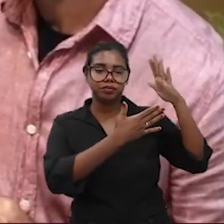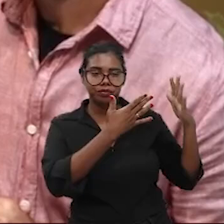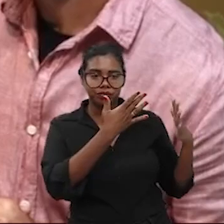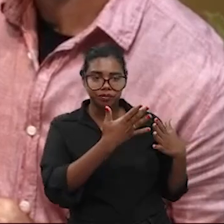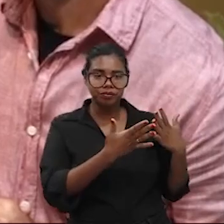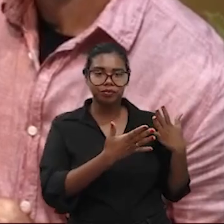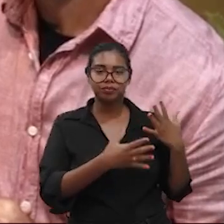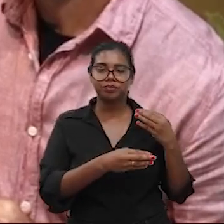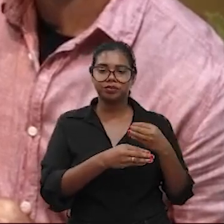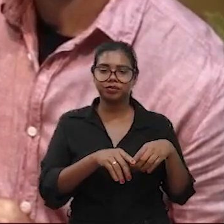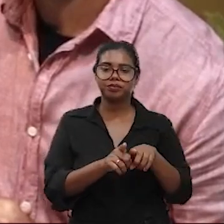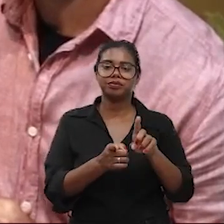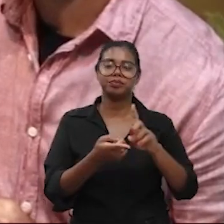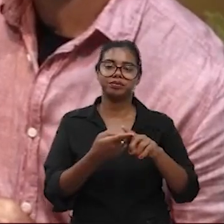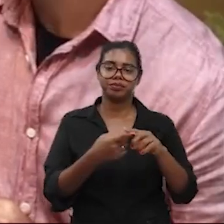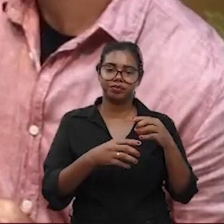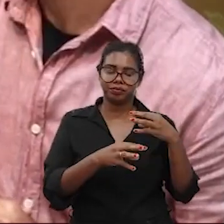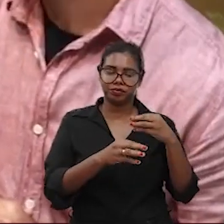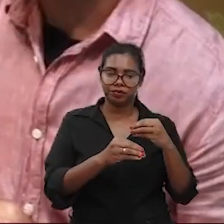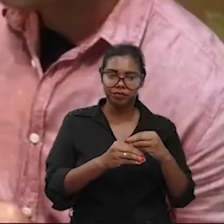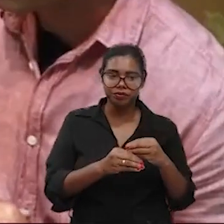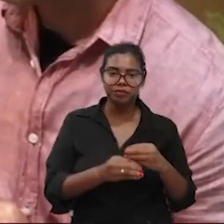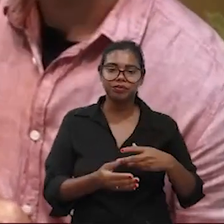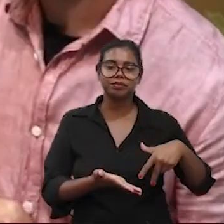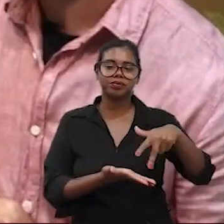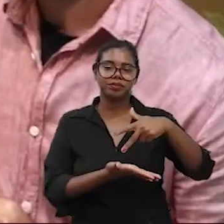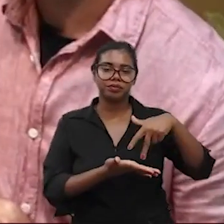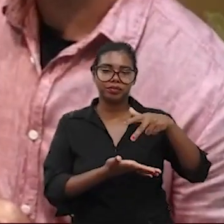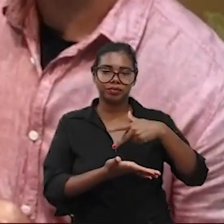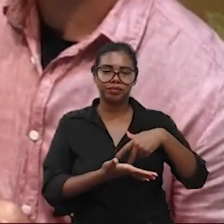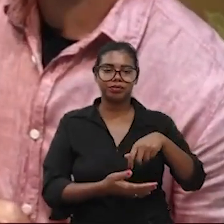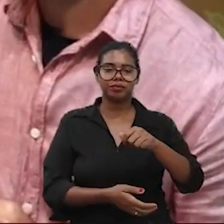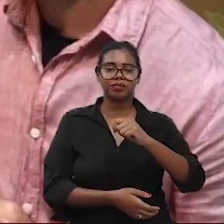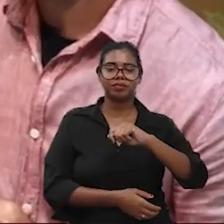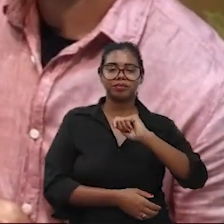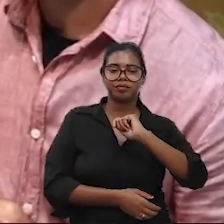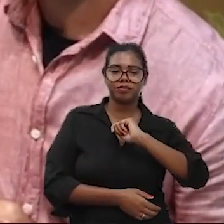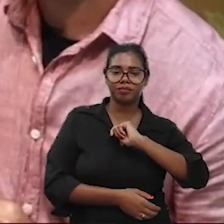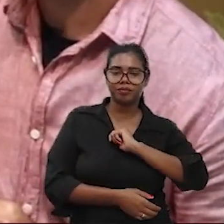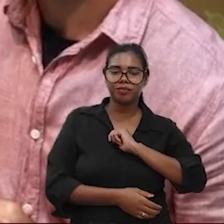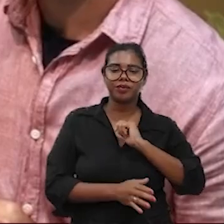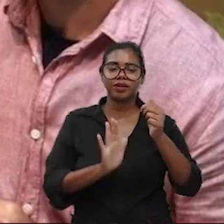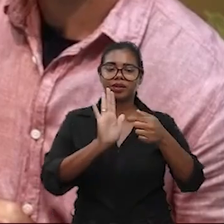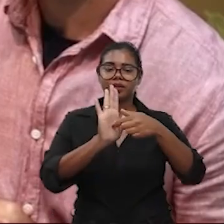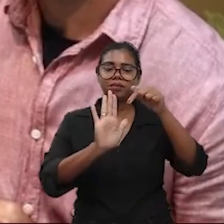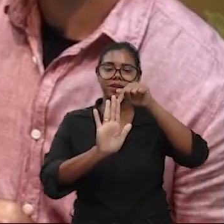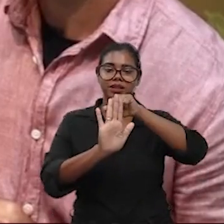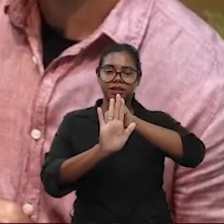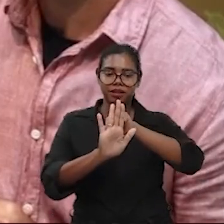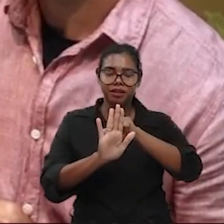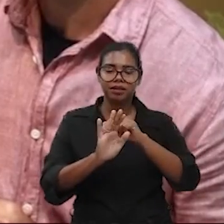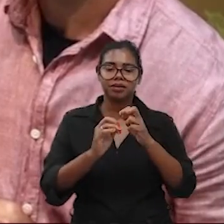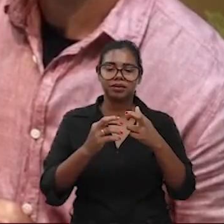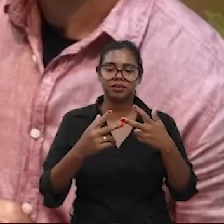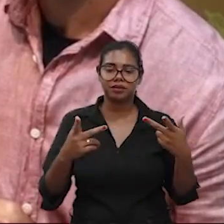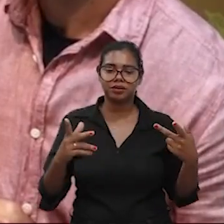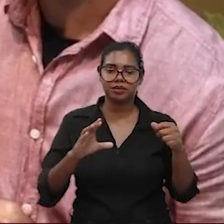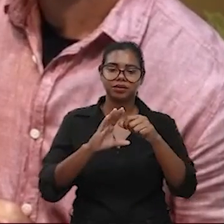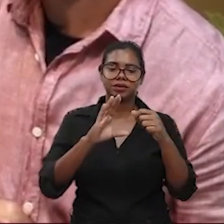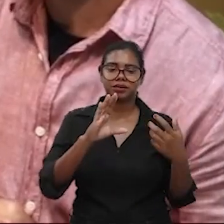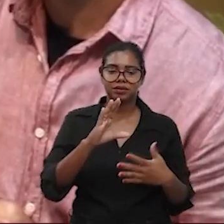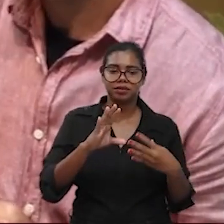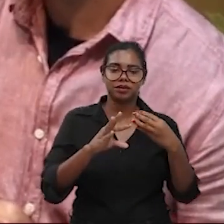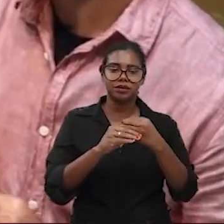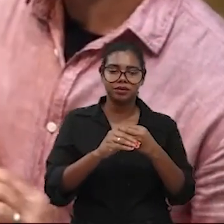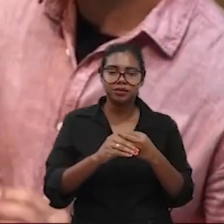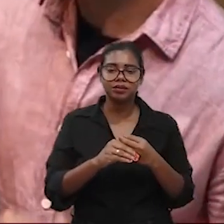muito com a parte da ambiguidade, né? Parte da metáfora. E aí tem muitas músicas